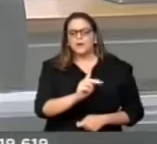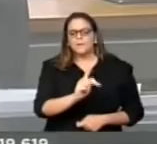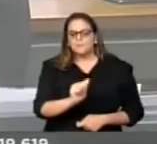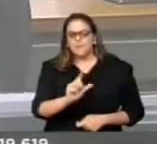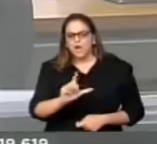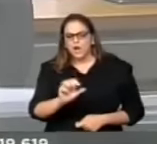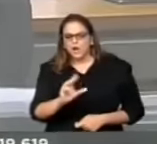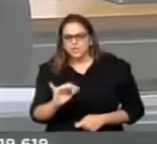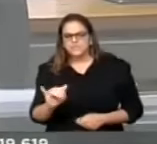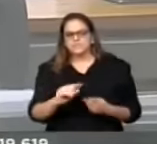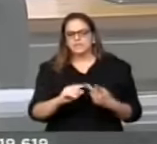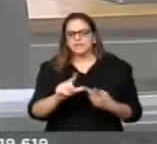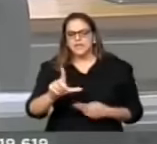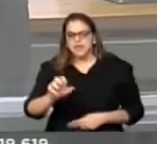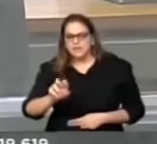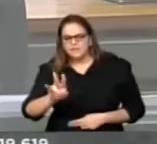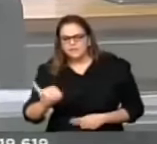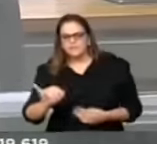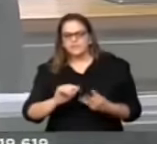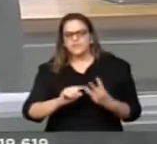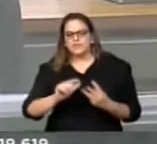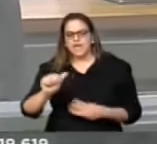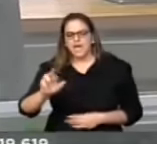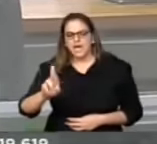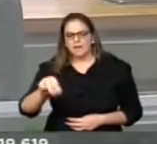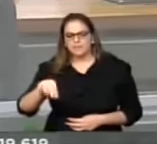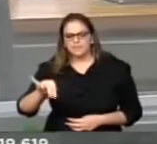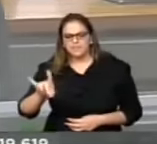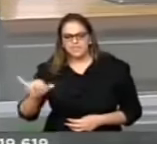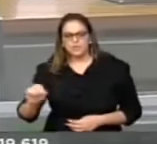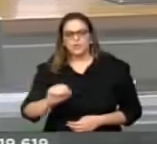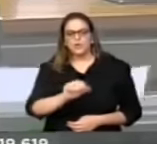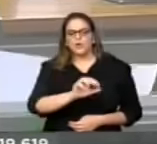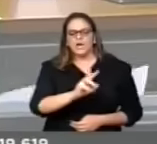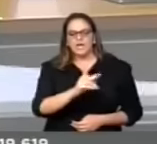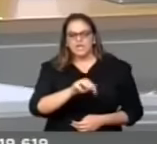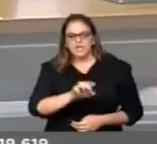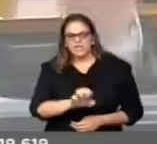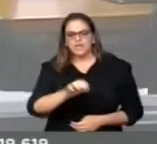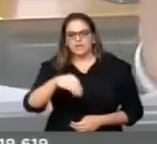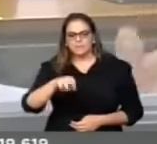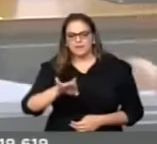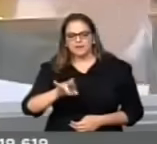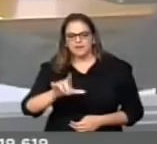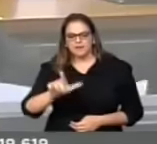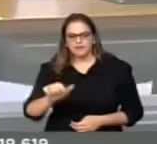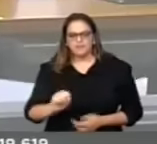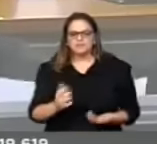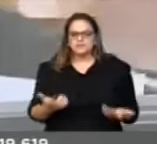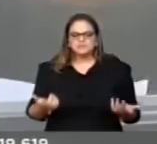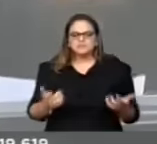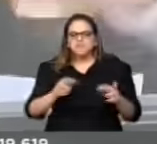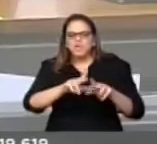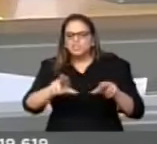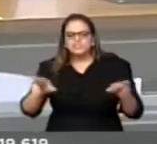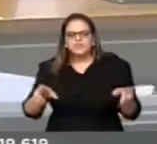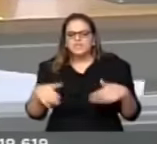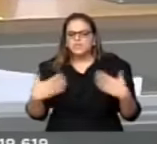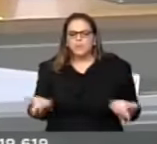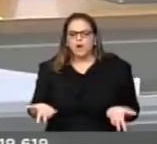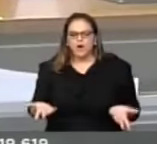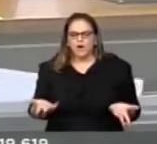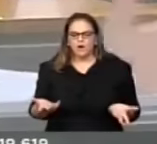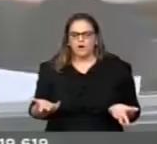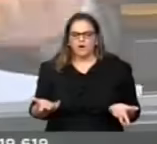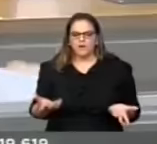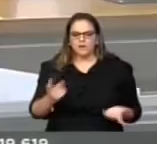Palocci, Levi, Armínio Fraga, Henrique Meirelles, todos eles, Pércio Aride, serviram ao PSDB e